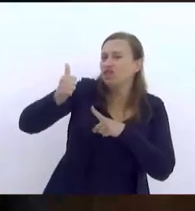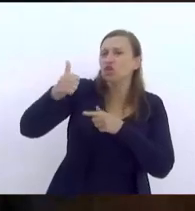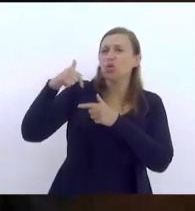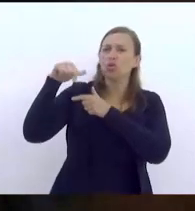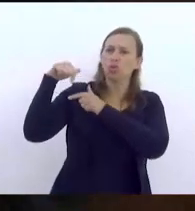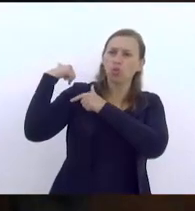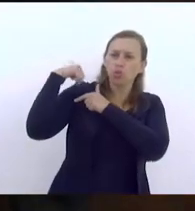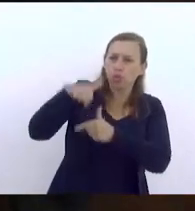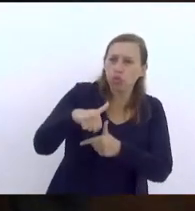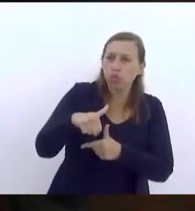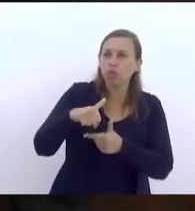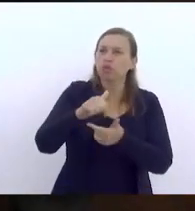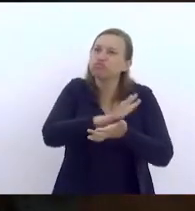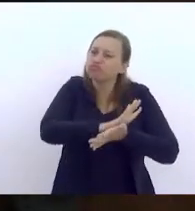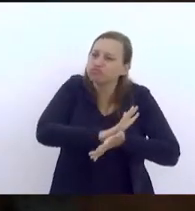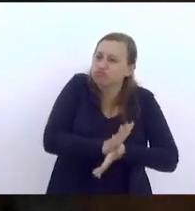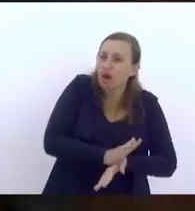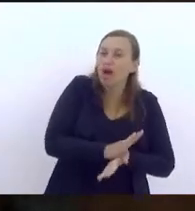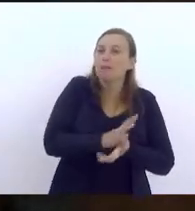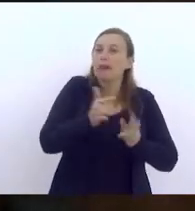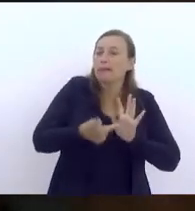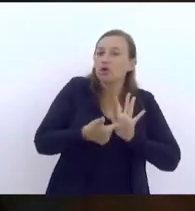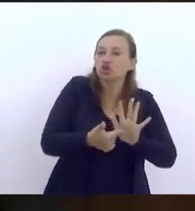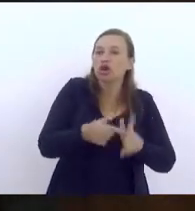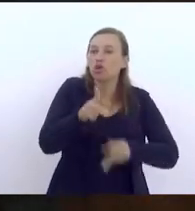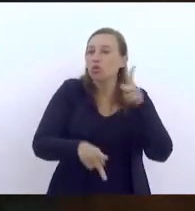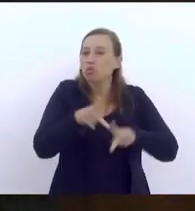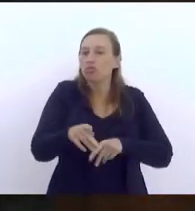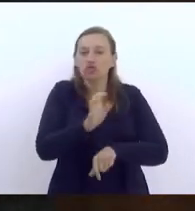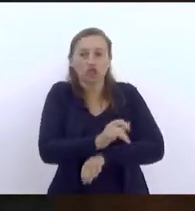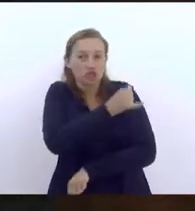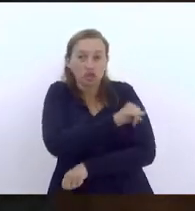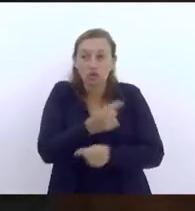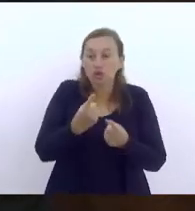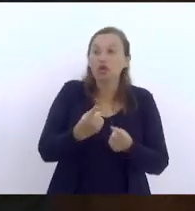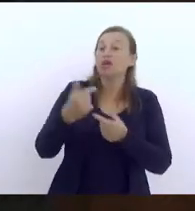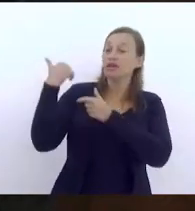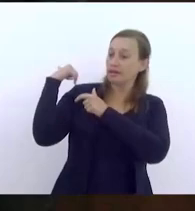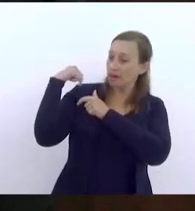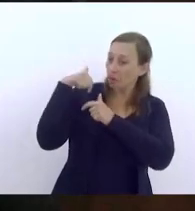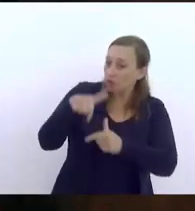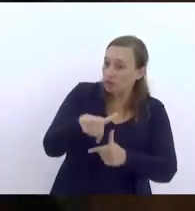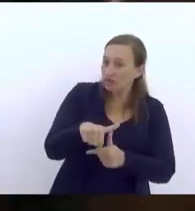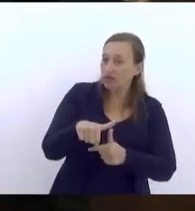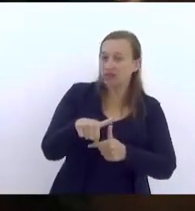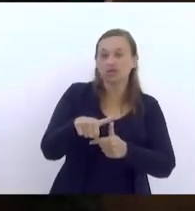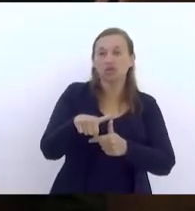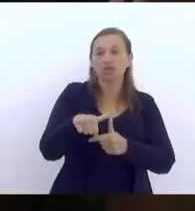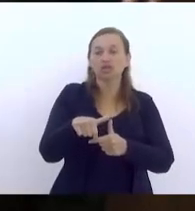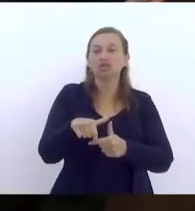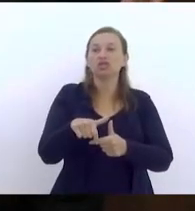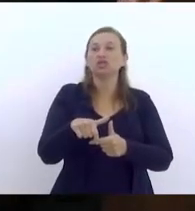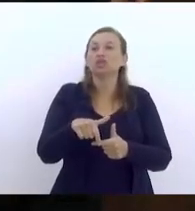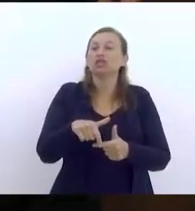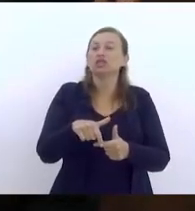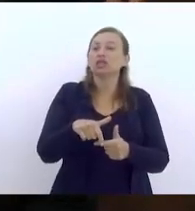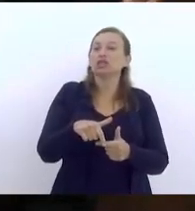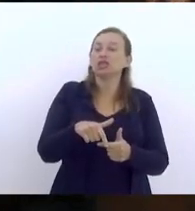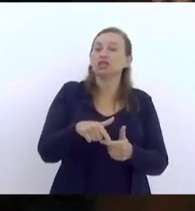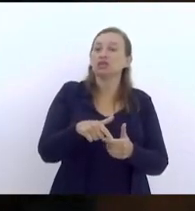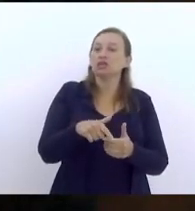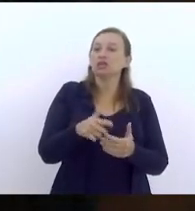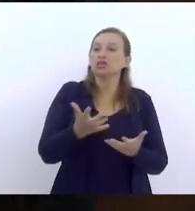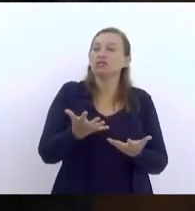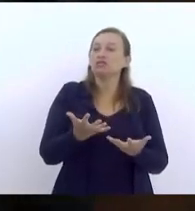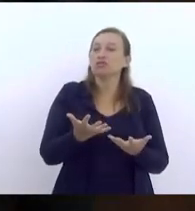conservadora, esmagadora, para mostrar que a população do Rio de Janeiro é conservadora, que repreende